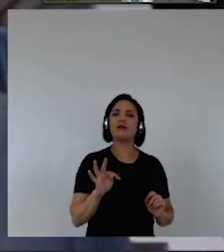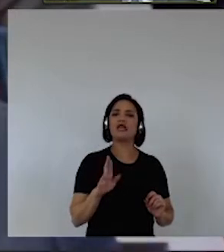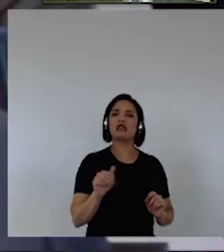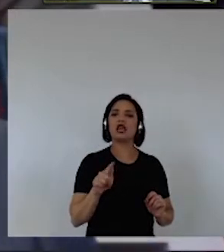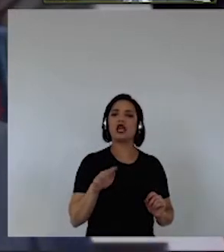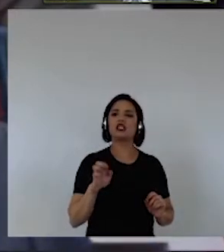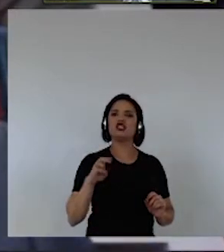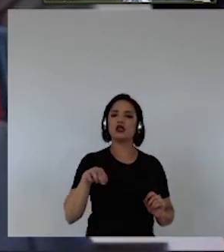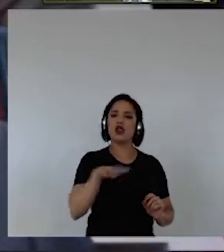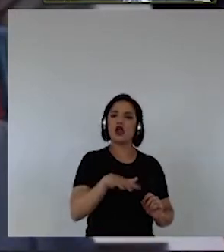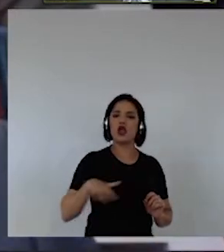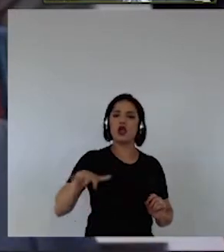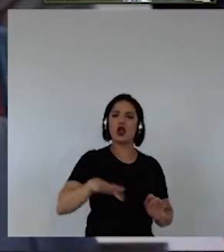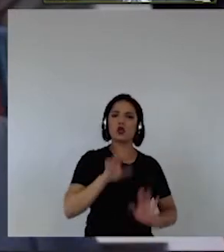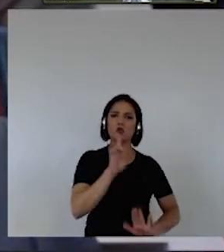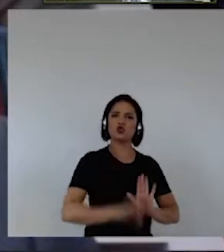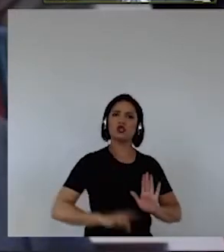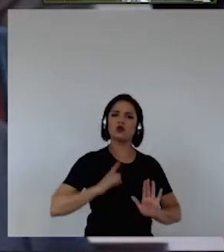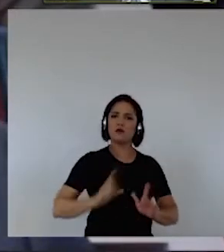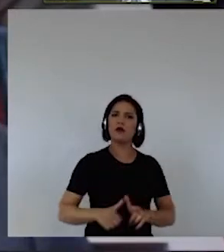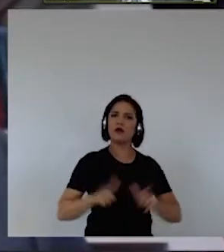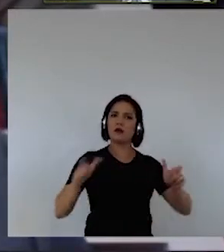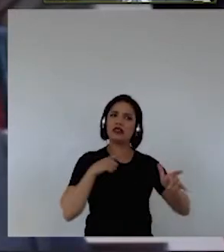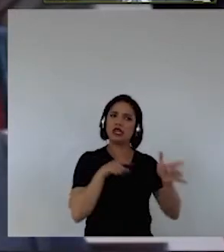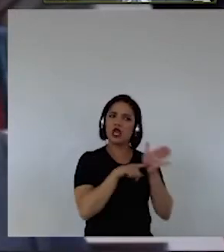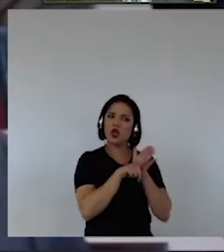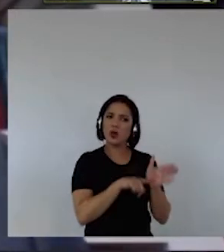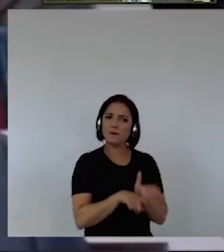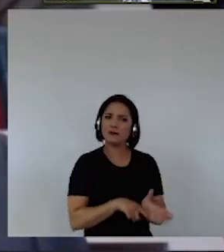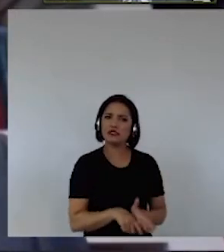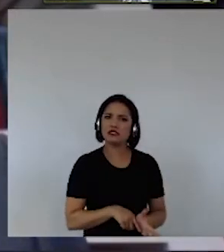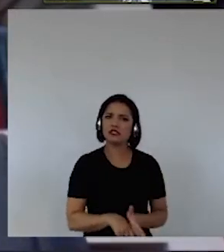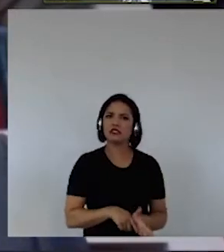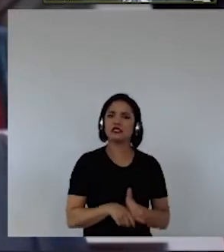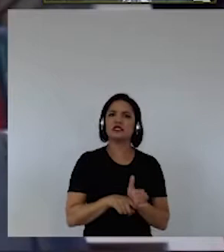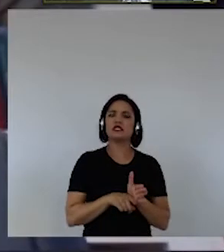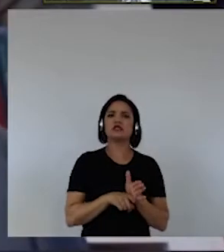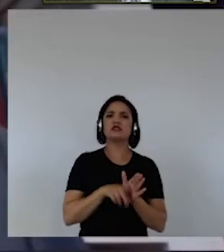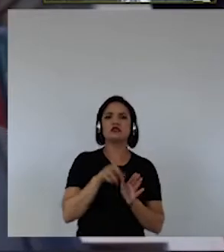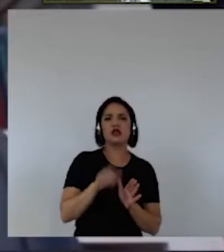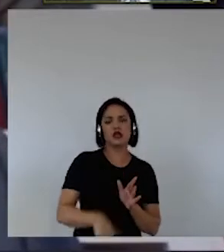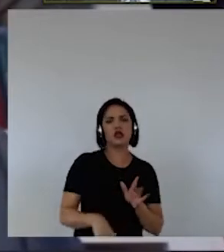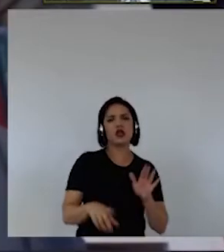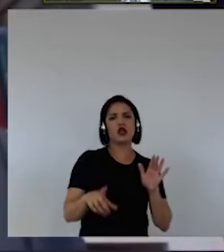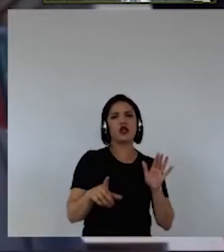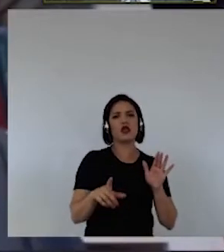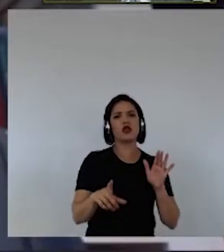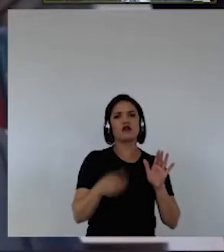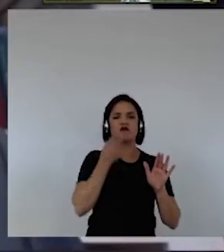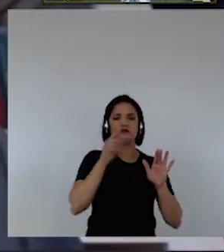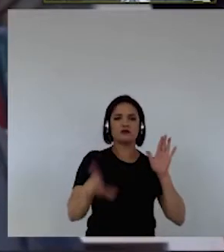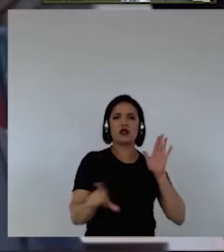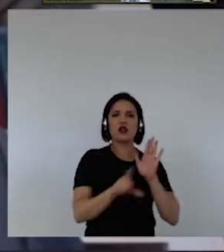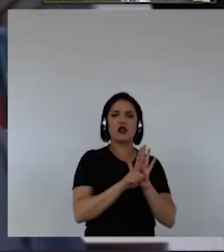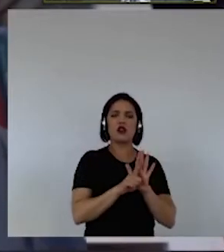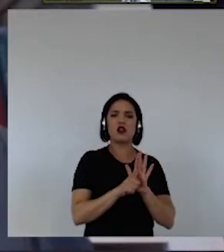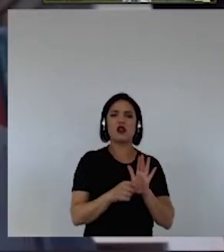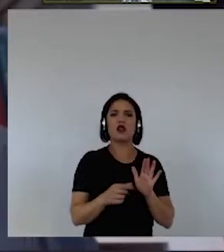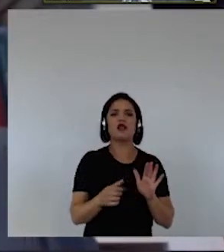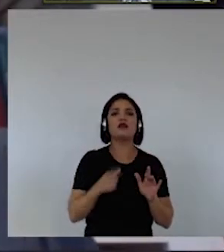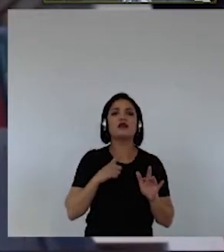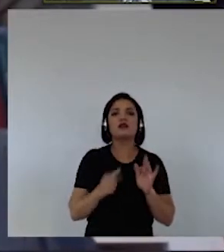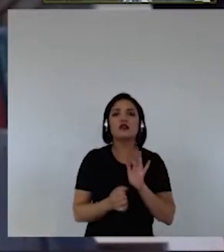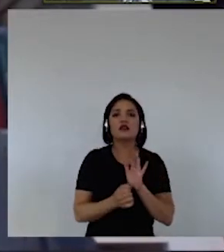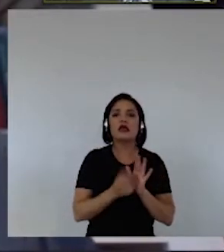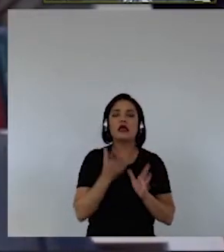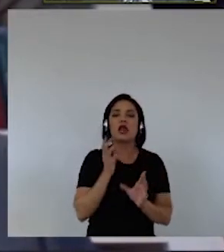crescido muito. Tem uma pesquisa da professora Selma Lemes, que é uma das autoras da lei de arbitragem, que mantém a quantidade de arbitragens